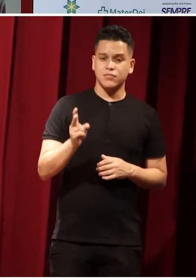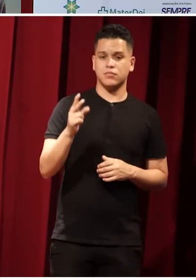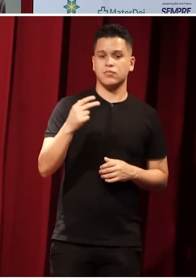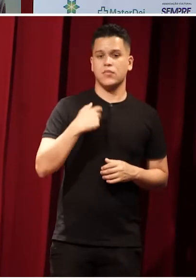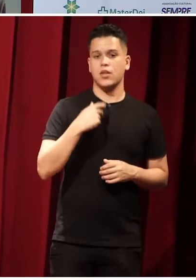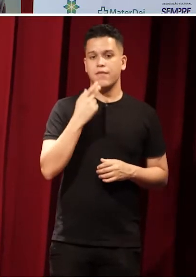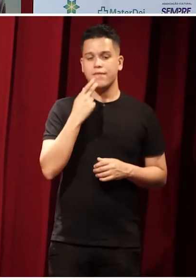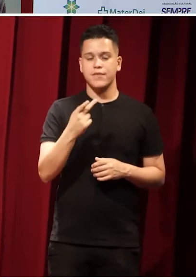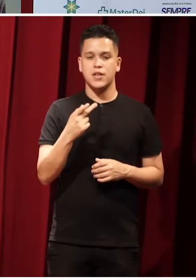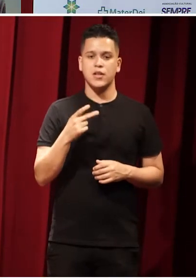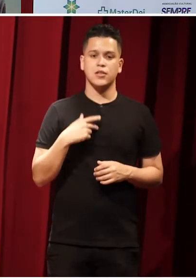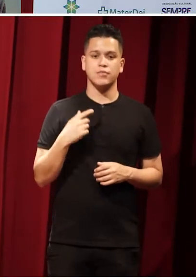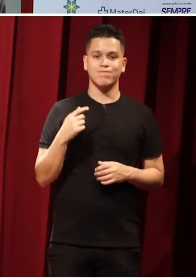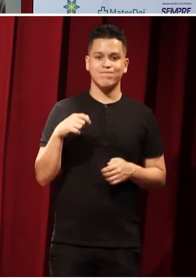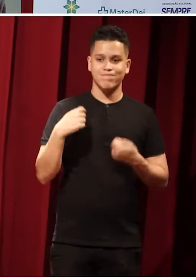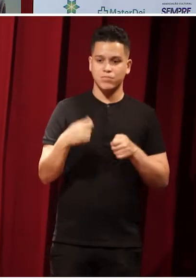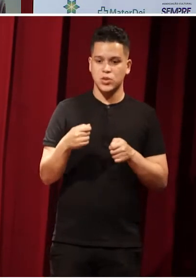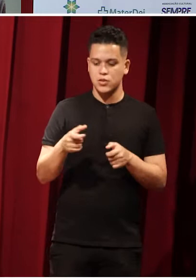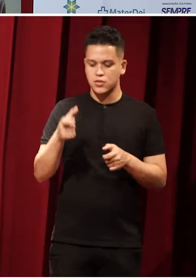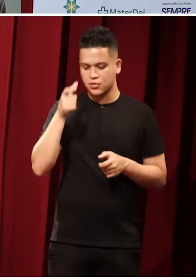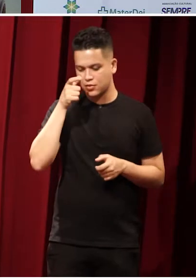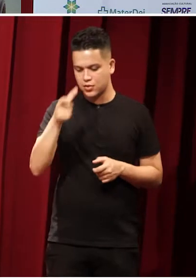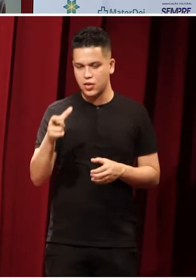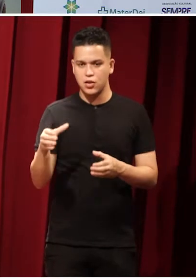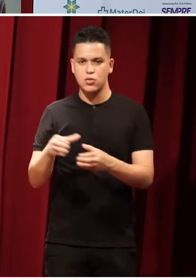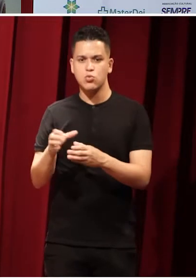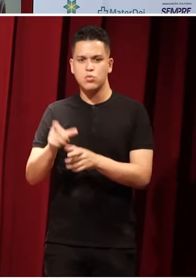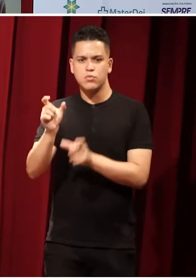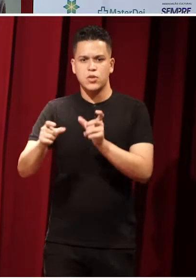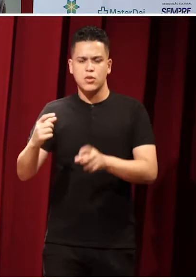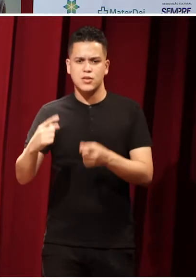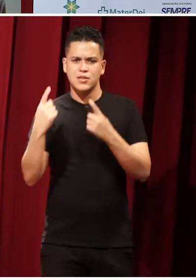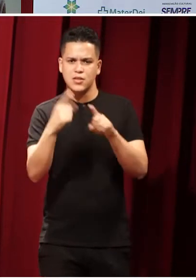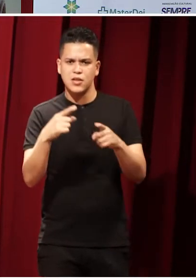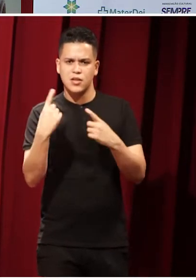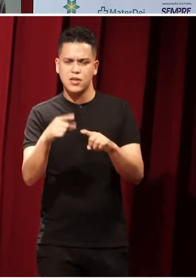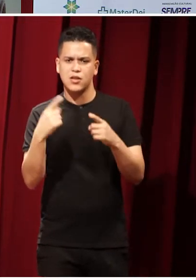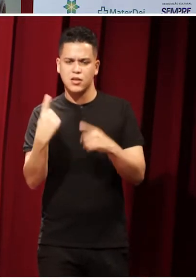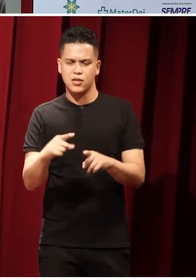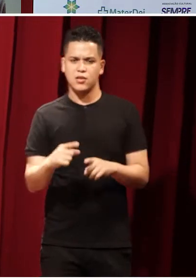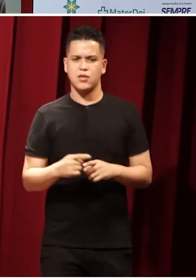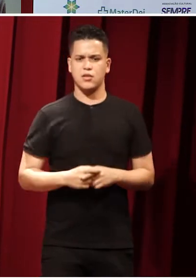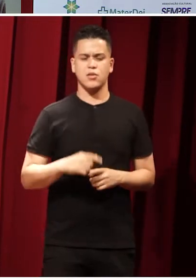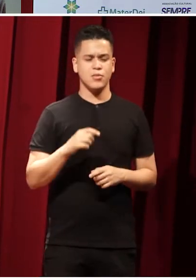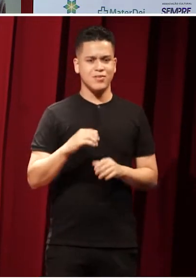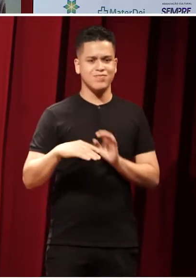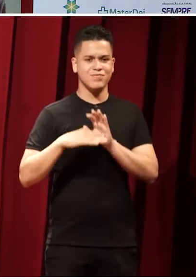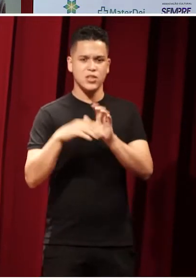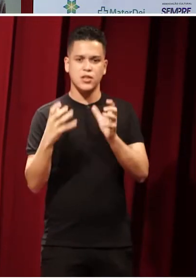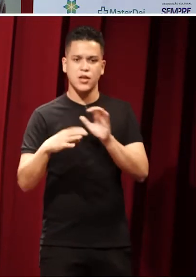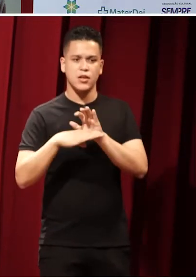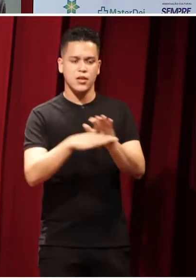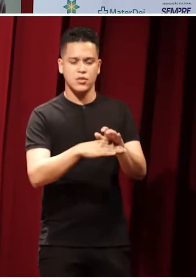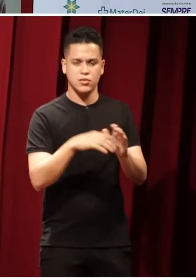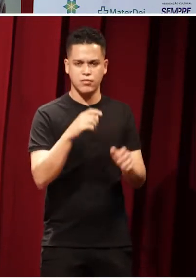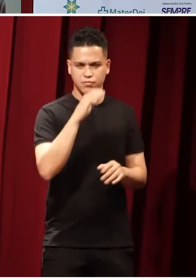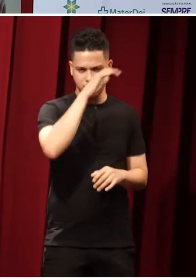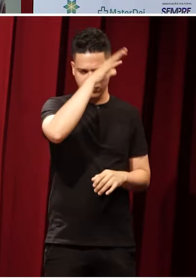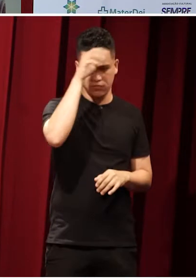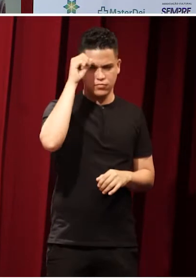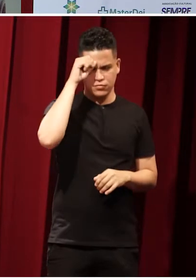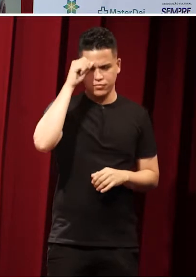quando eu falo do interesse dos ativistas da Amazônia, das comunidades tradicionais,